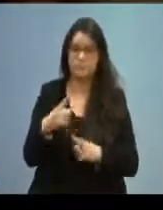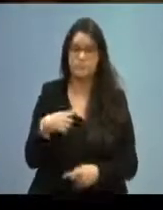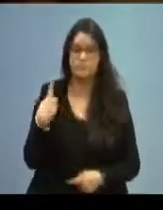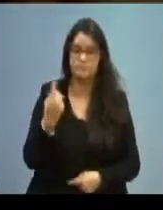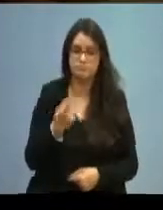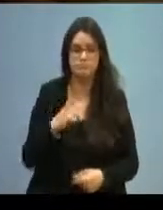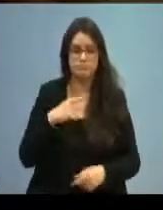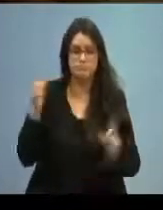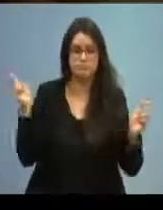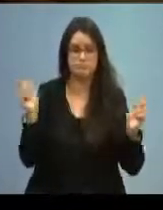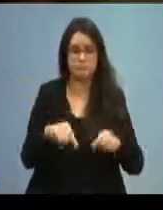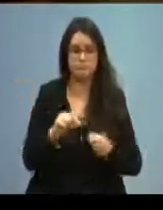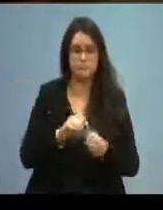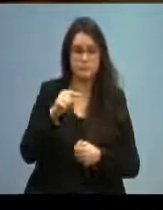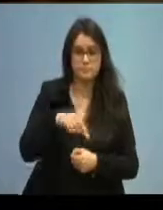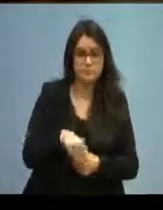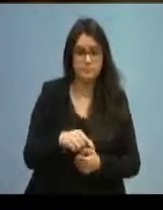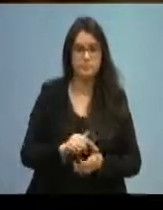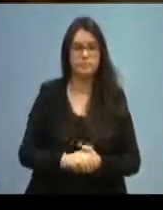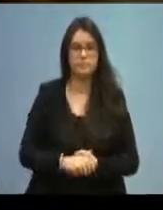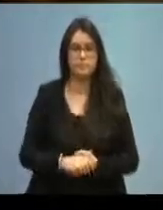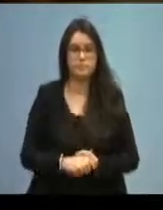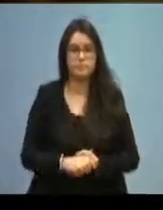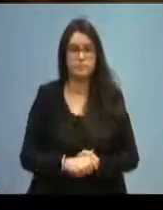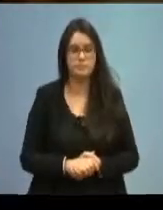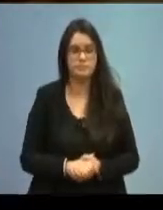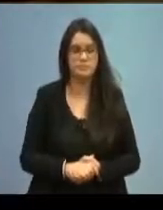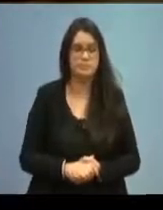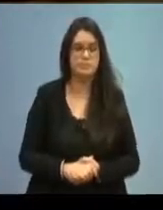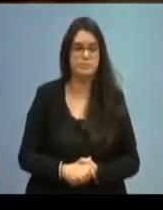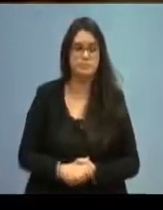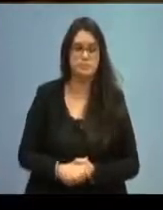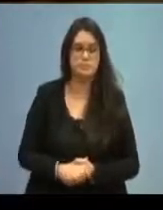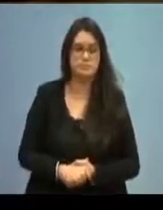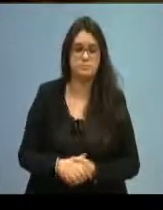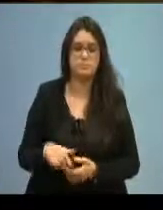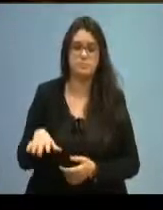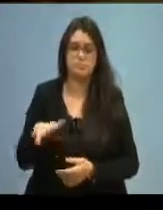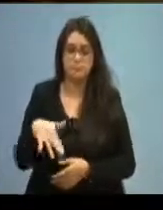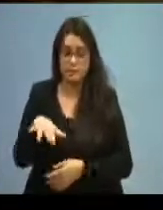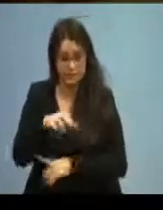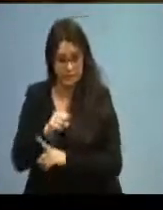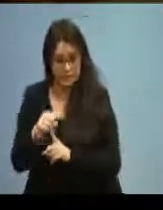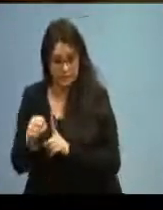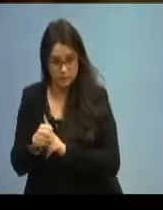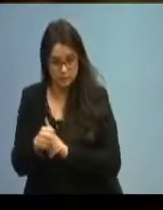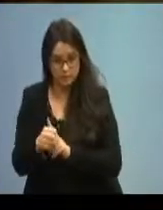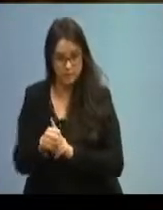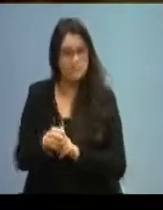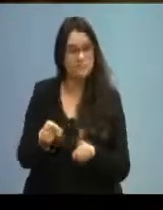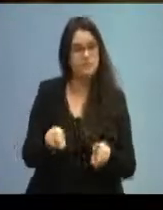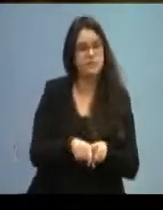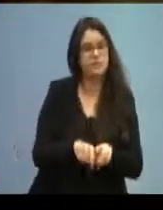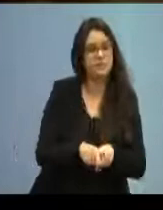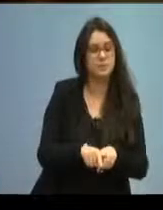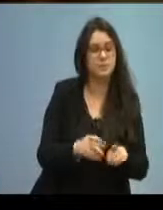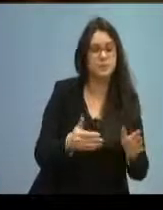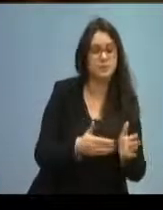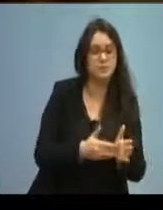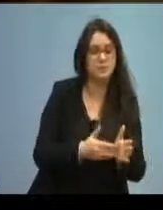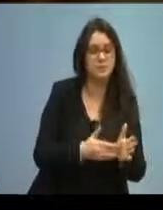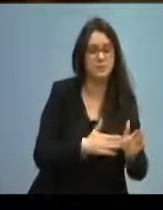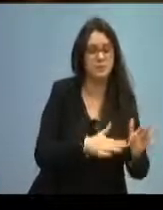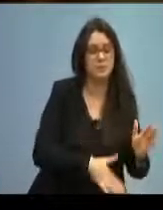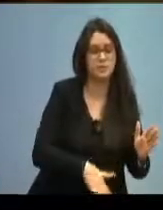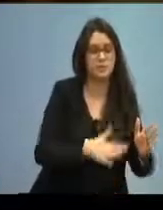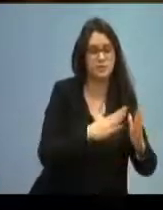E regularização fundiária em todos os níveis. Desde a regulação fundiária social até o nível de áreas